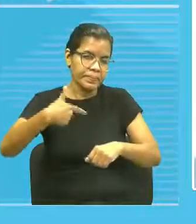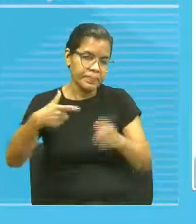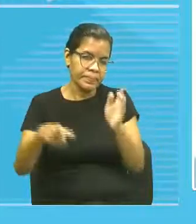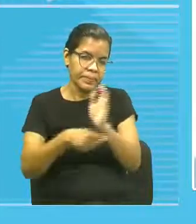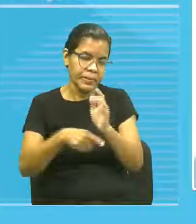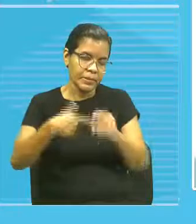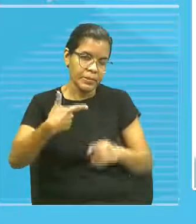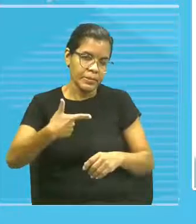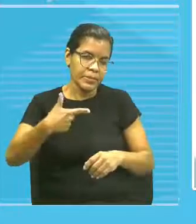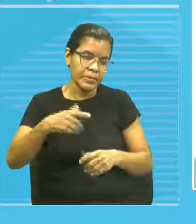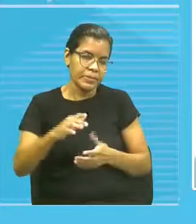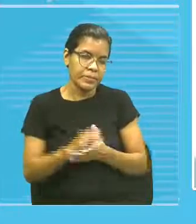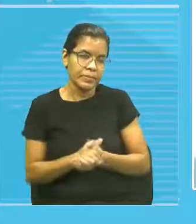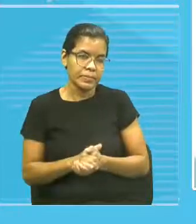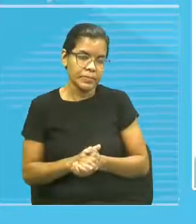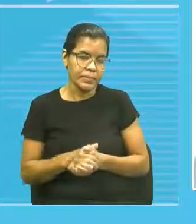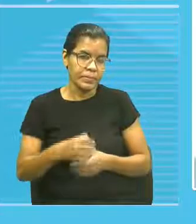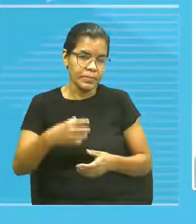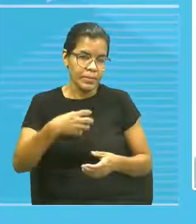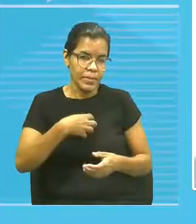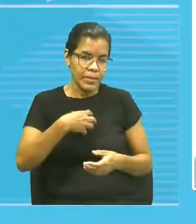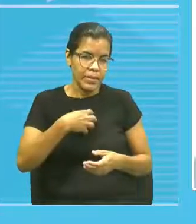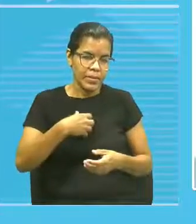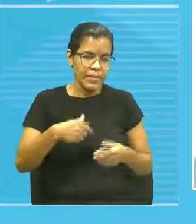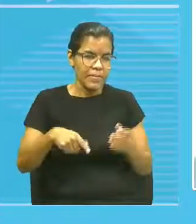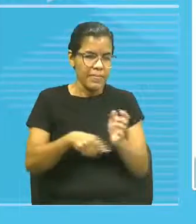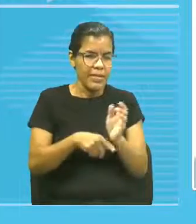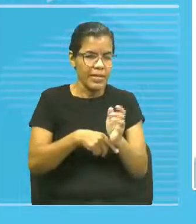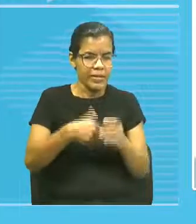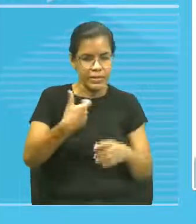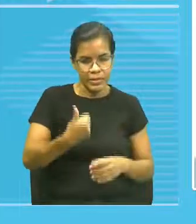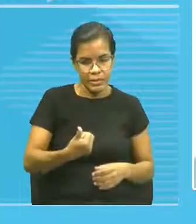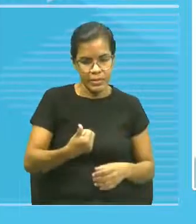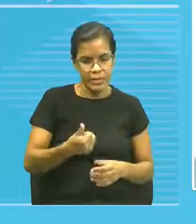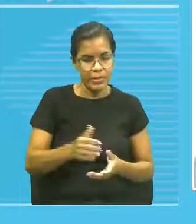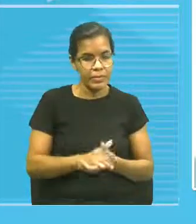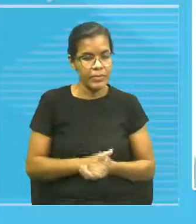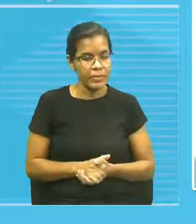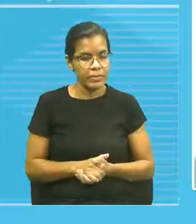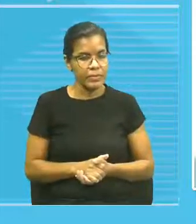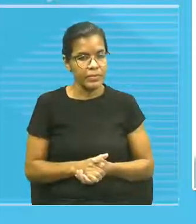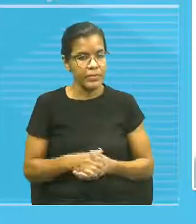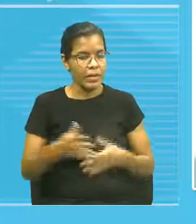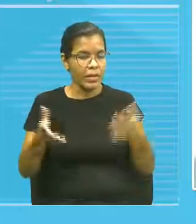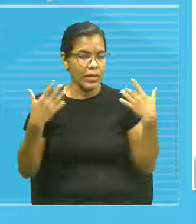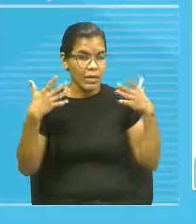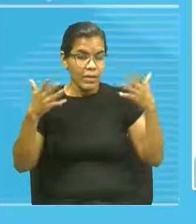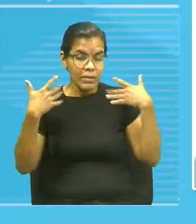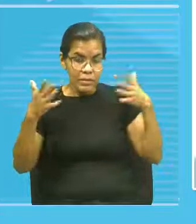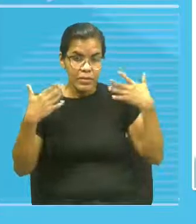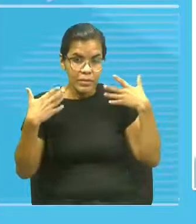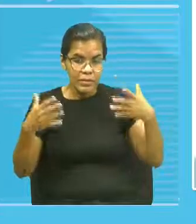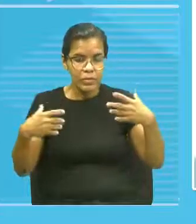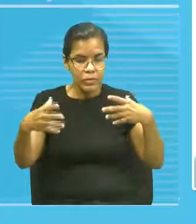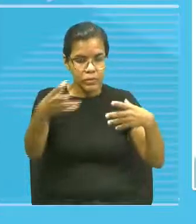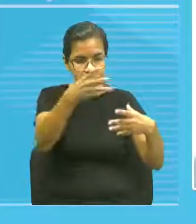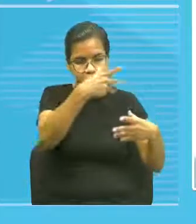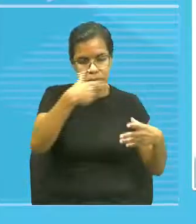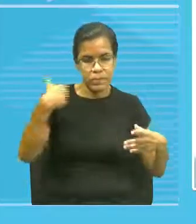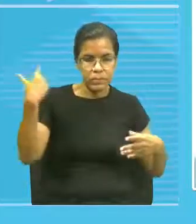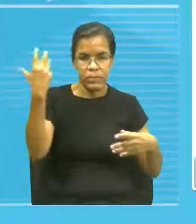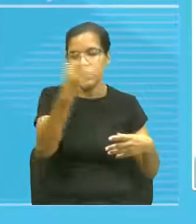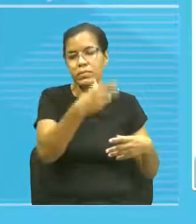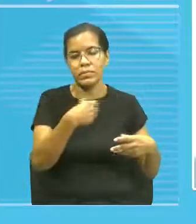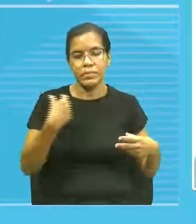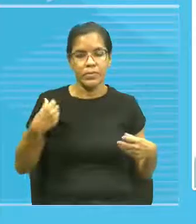graus. Sensação térmica de menos 6. Que os ventos estão muito intensos. A